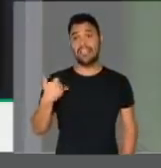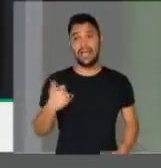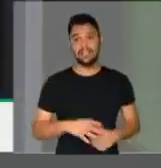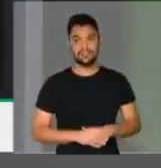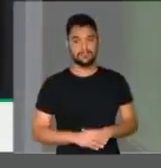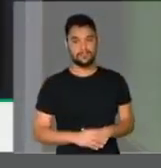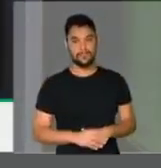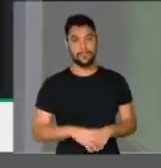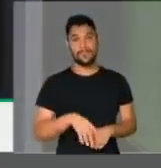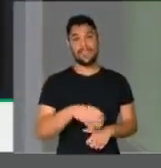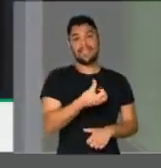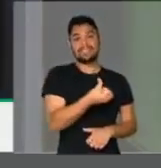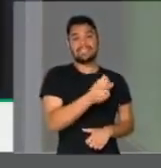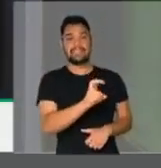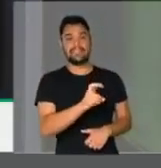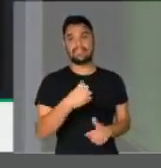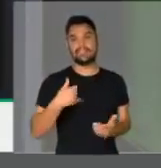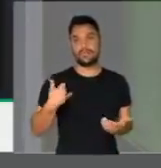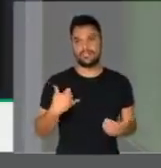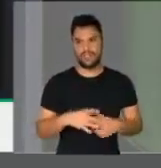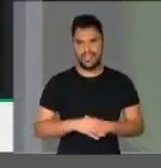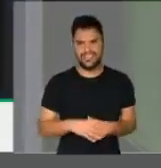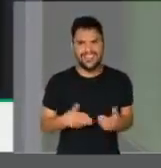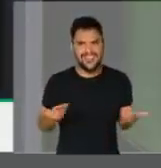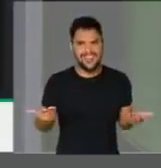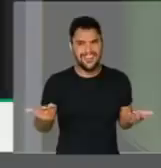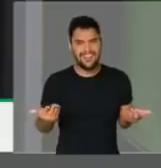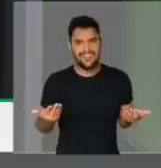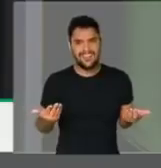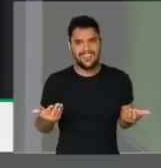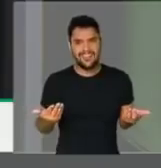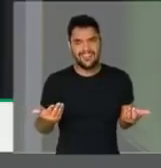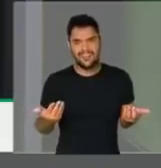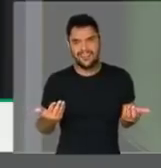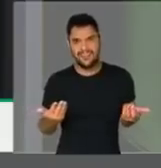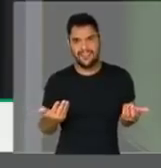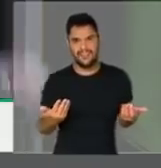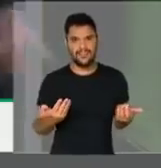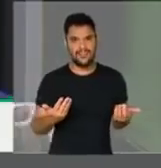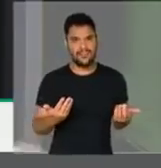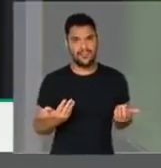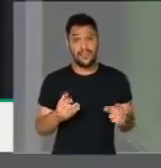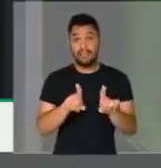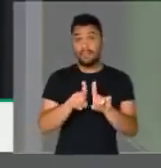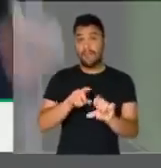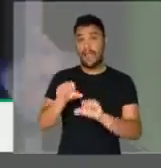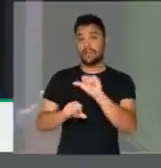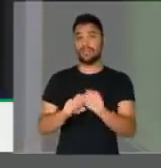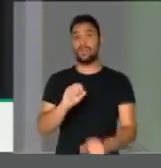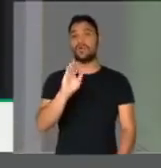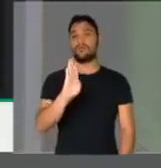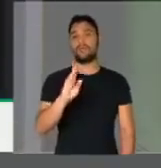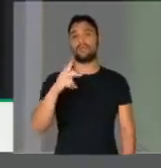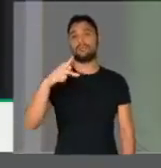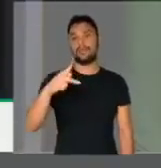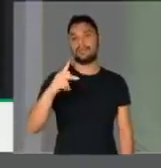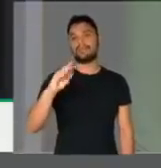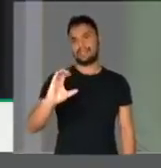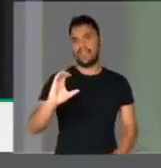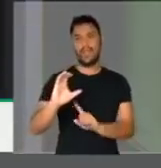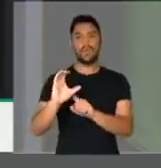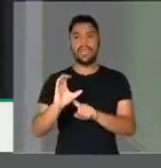de 65 anos, e faz mais, faz a alteração no BPC, benefício de